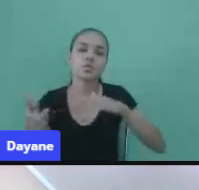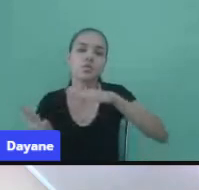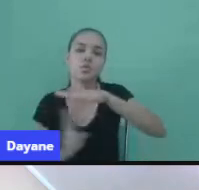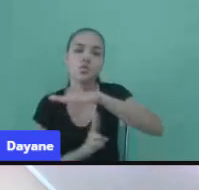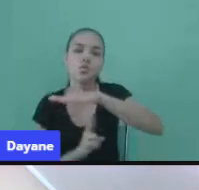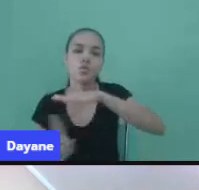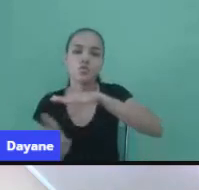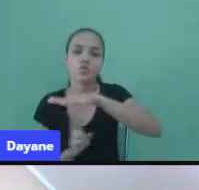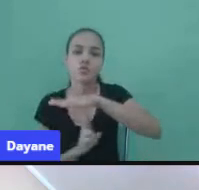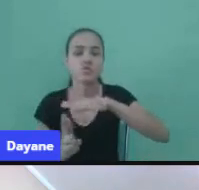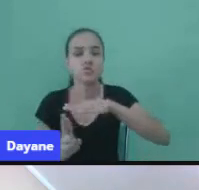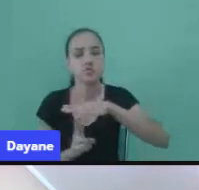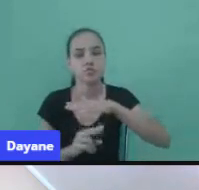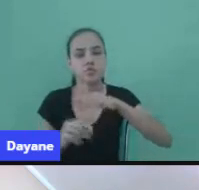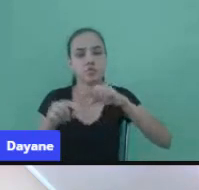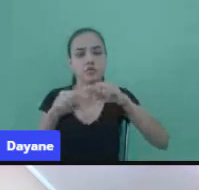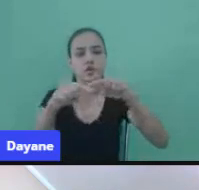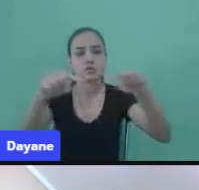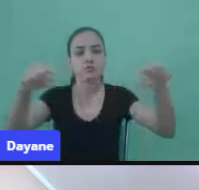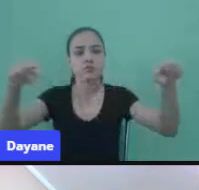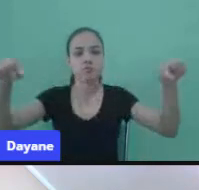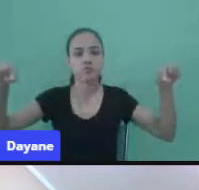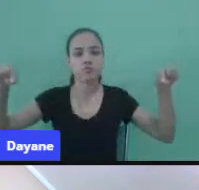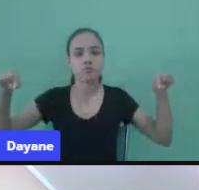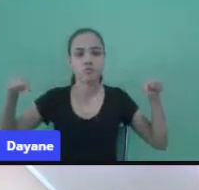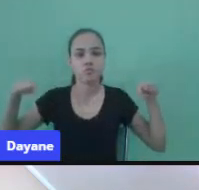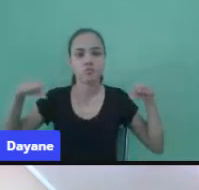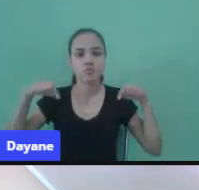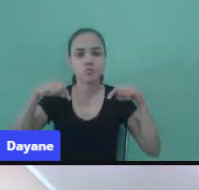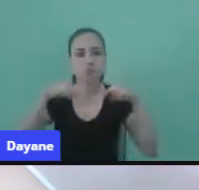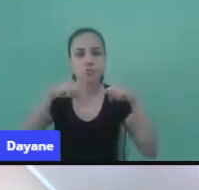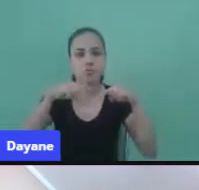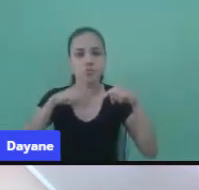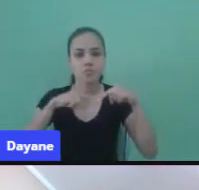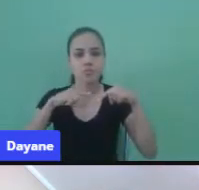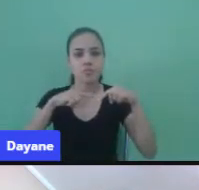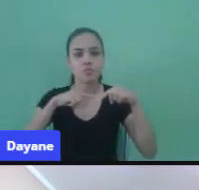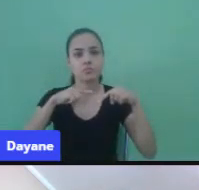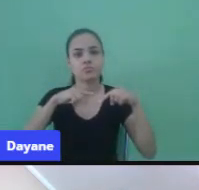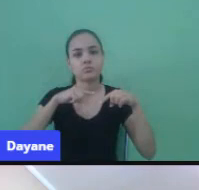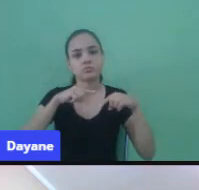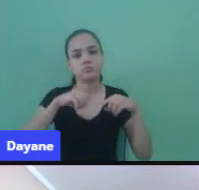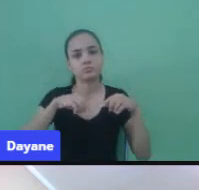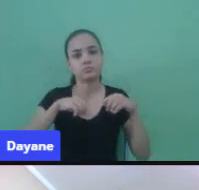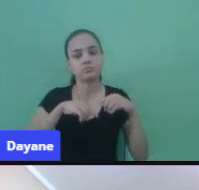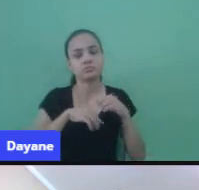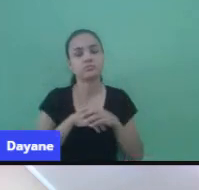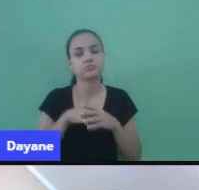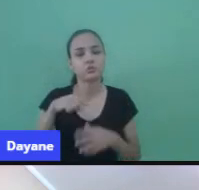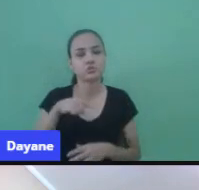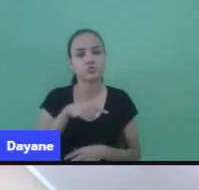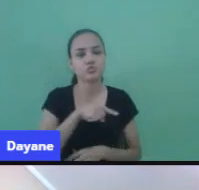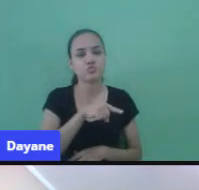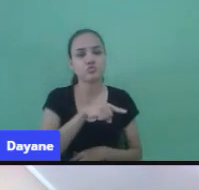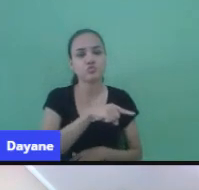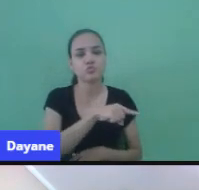algumas rodovias. E aí vocês podem ir folheando, tem as histórias, e aí a gente tem mais imagens. Então, é bacana porque vocês podem trabalhar